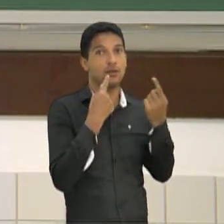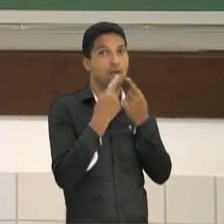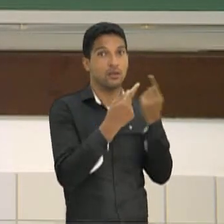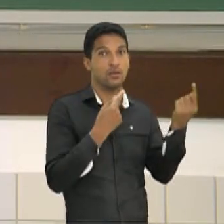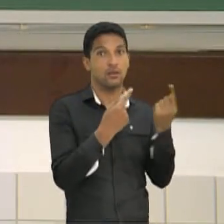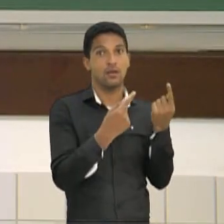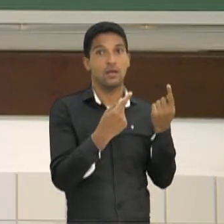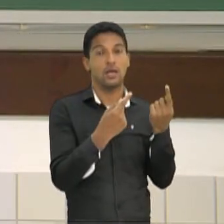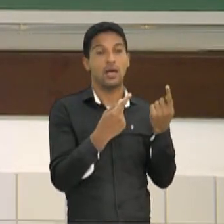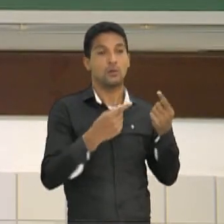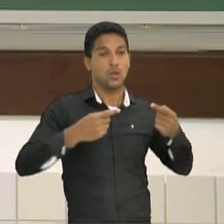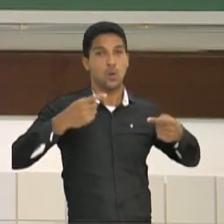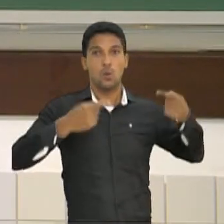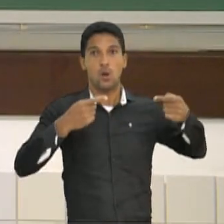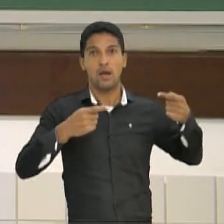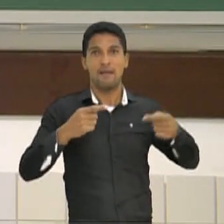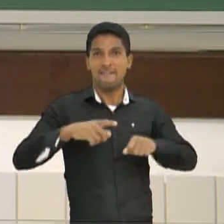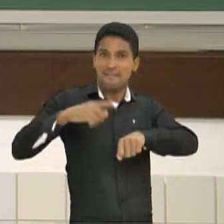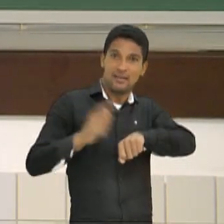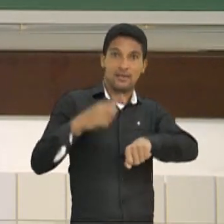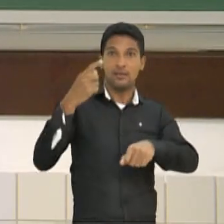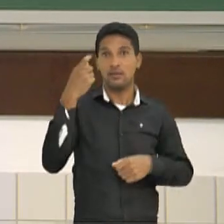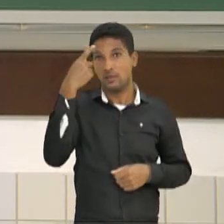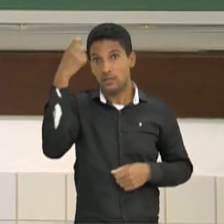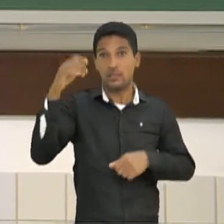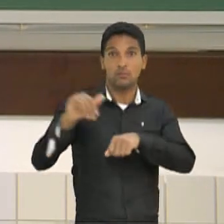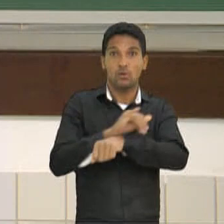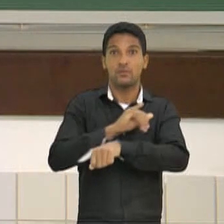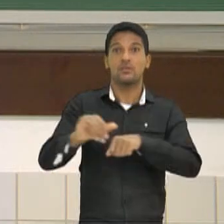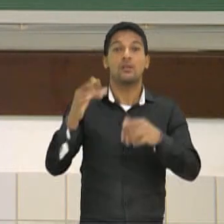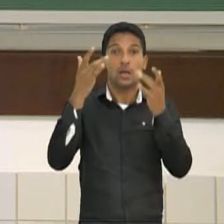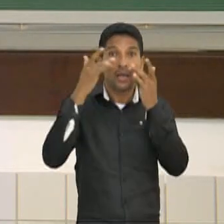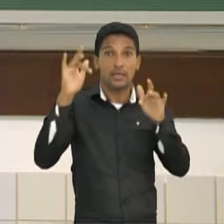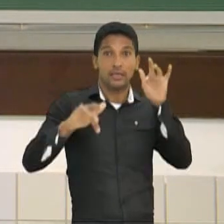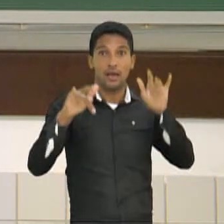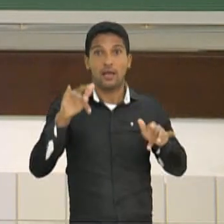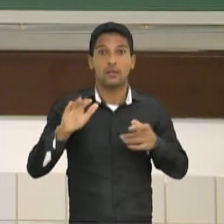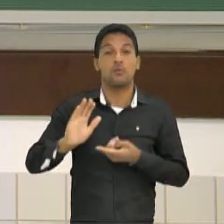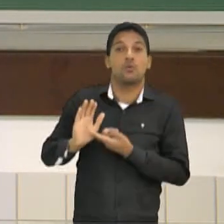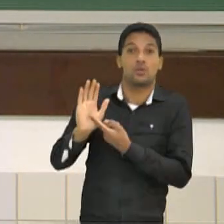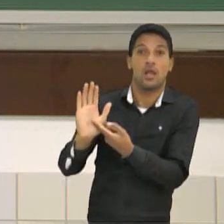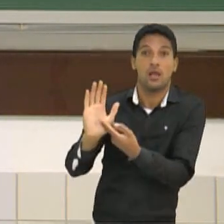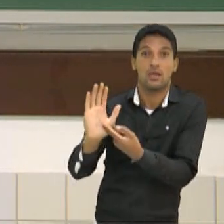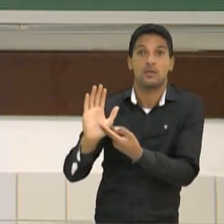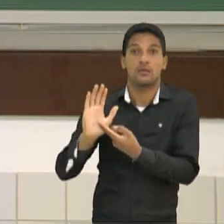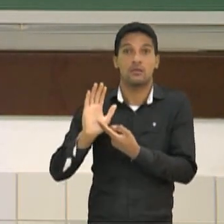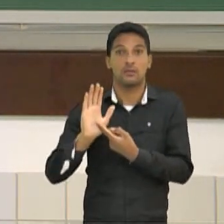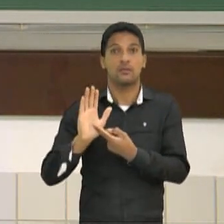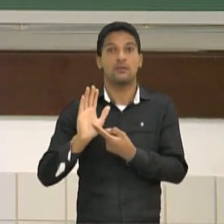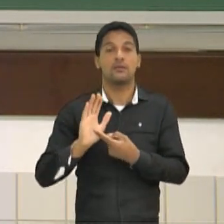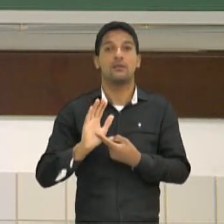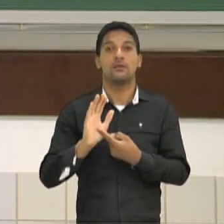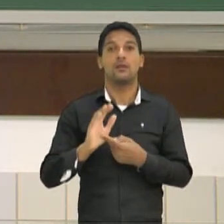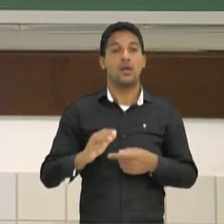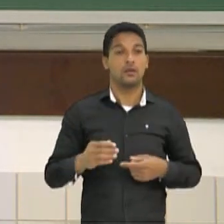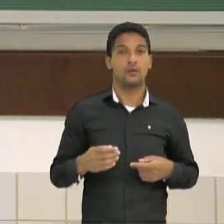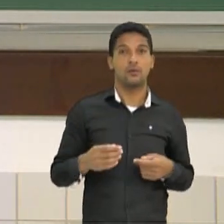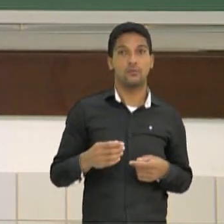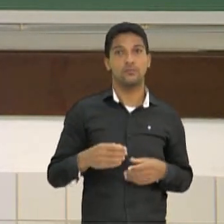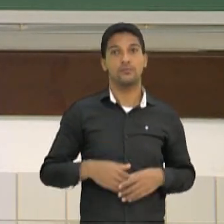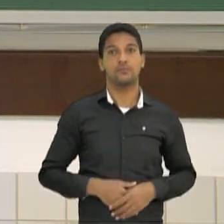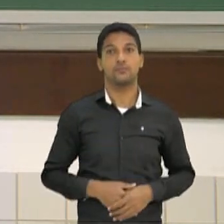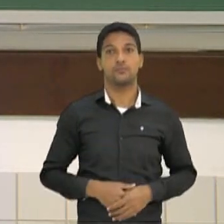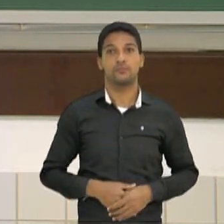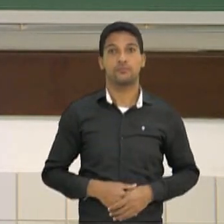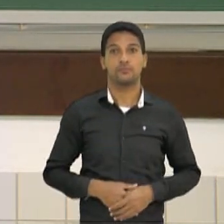jogo de improviso, né, que está improvisando, ele improvisou uma peça ali para o pessoal que estava fazendo